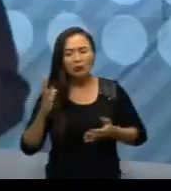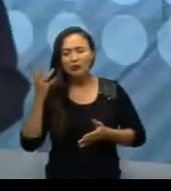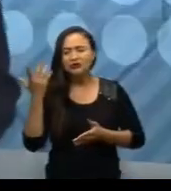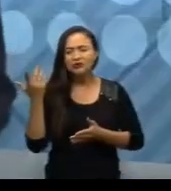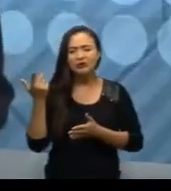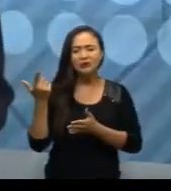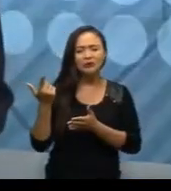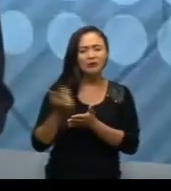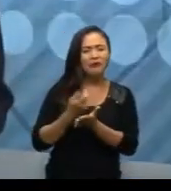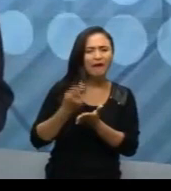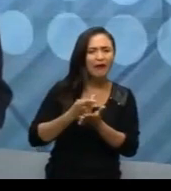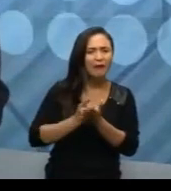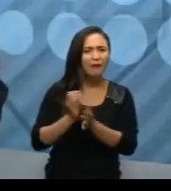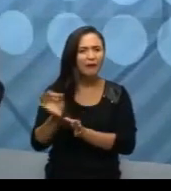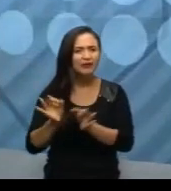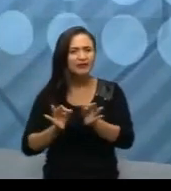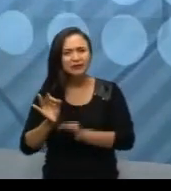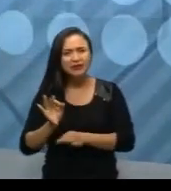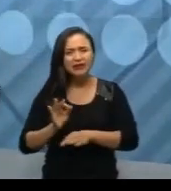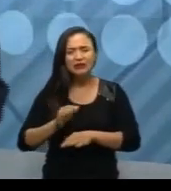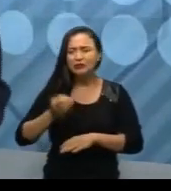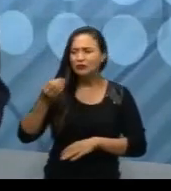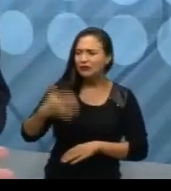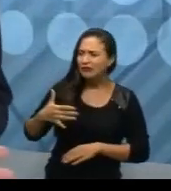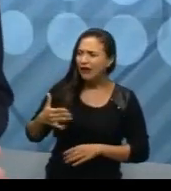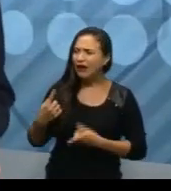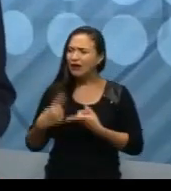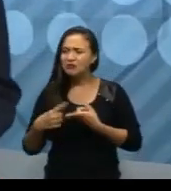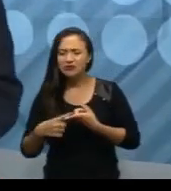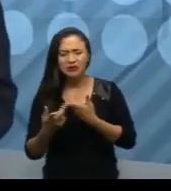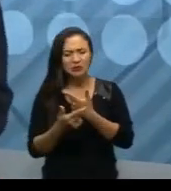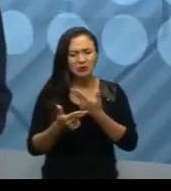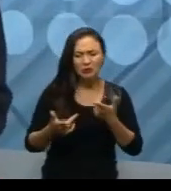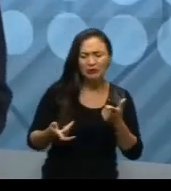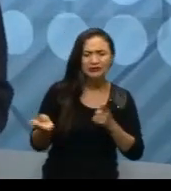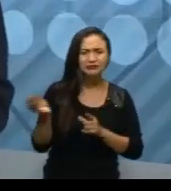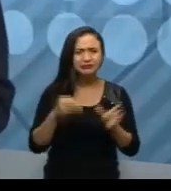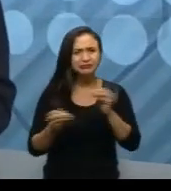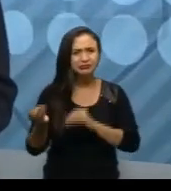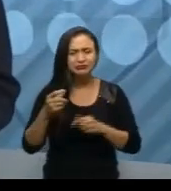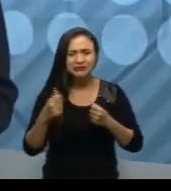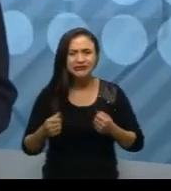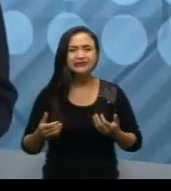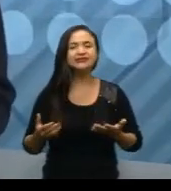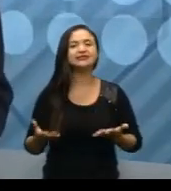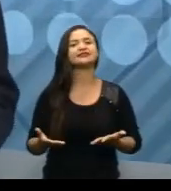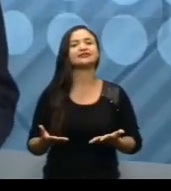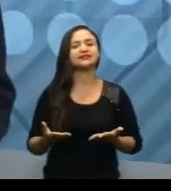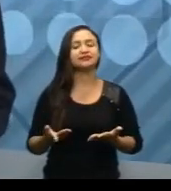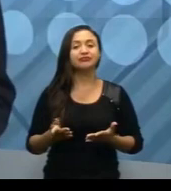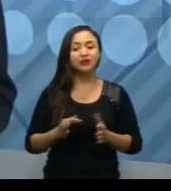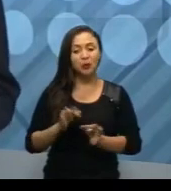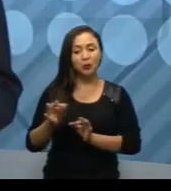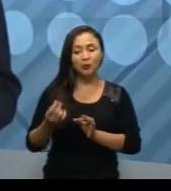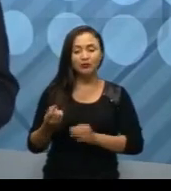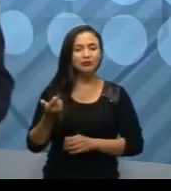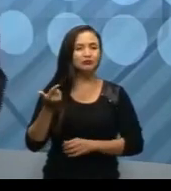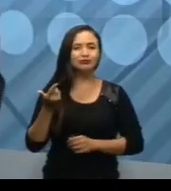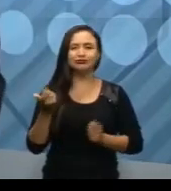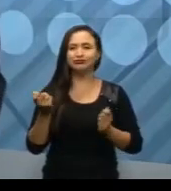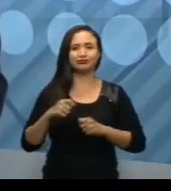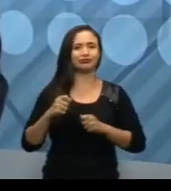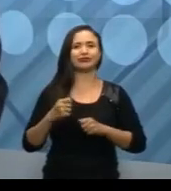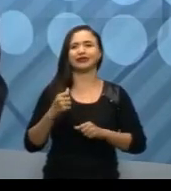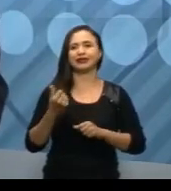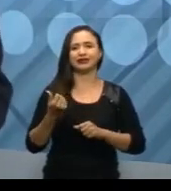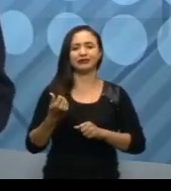ali de orçamento, ficou mais caro por causa disso, por causa daquilo, né? E erro de orçamento não tem desculpa. Você prometeu